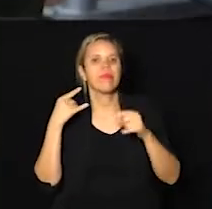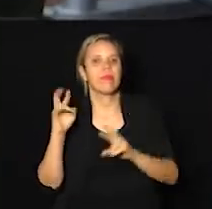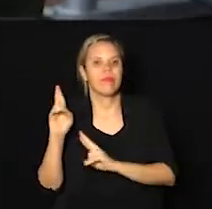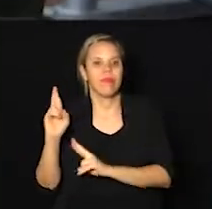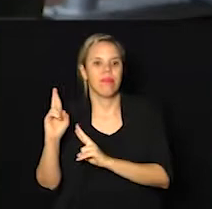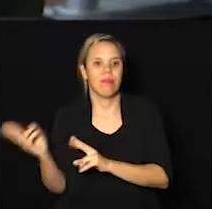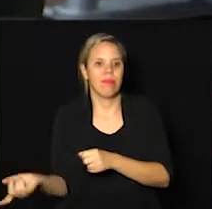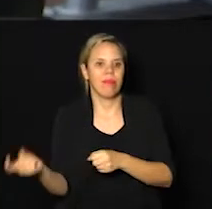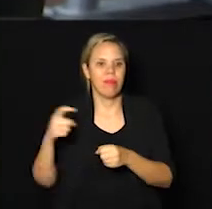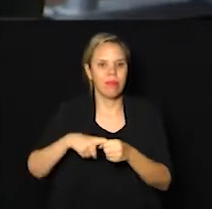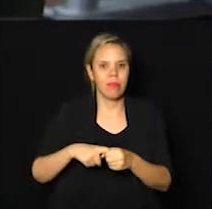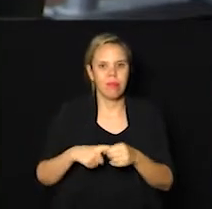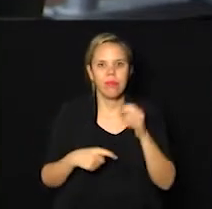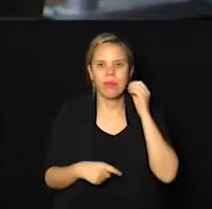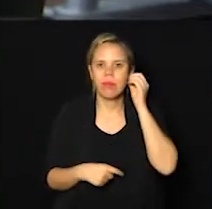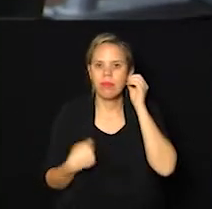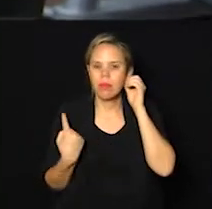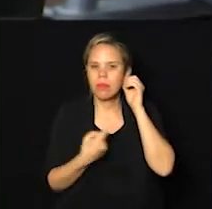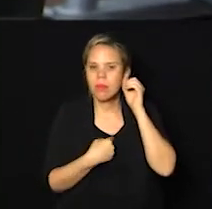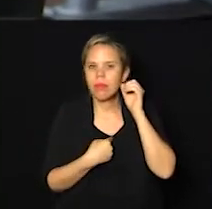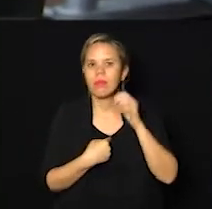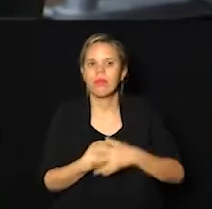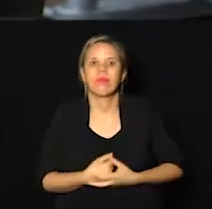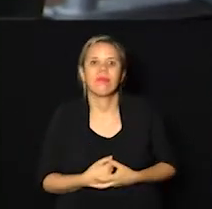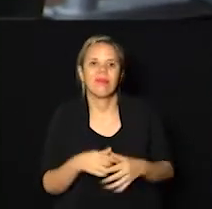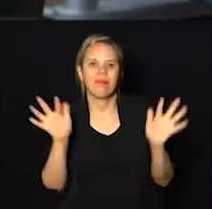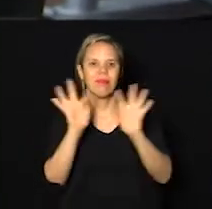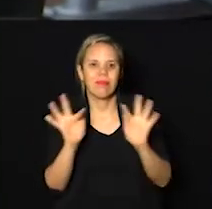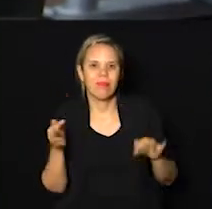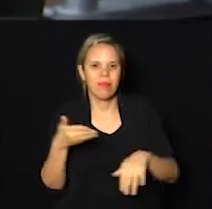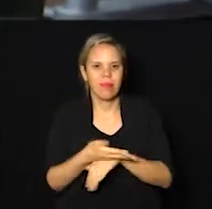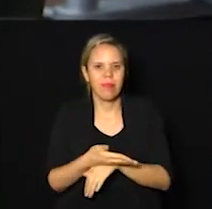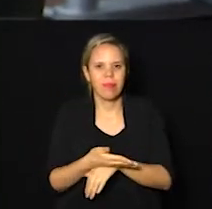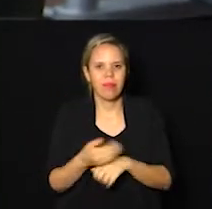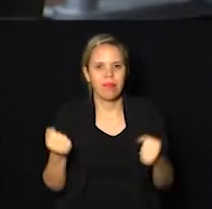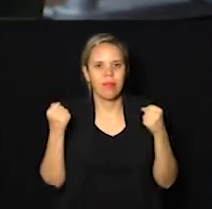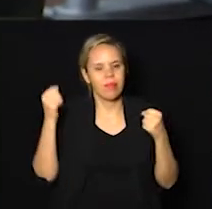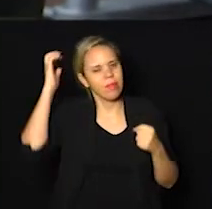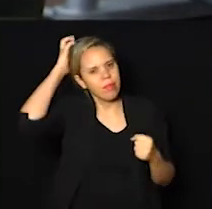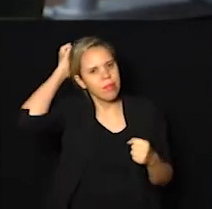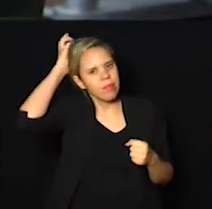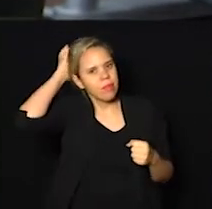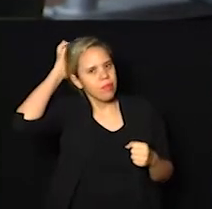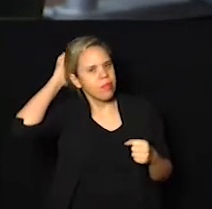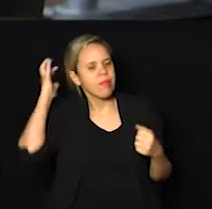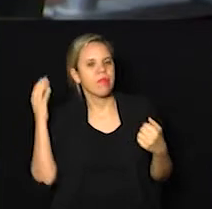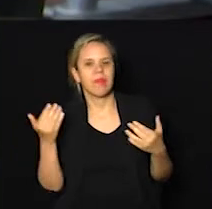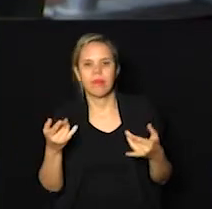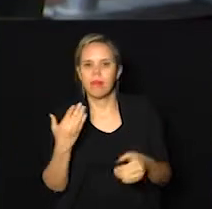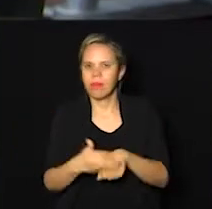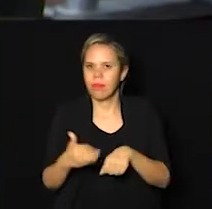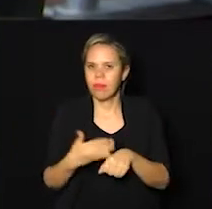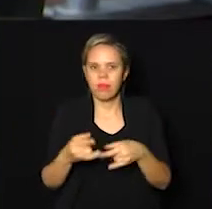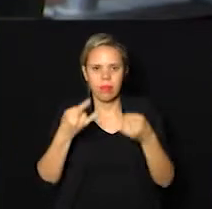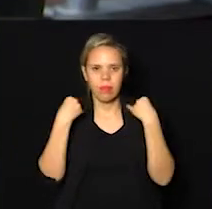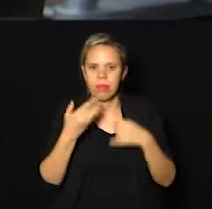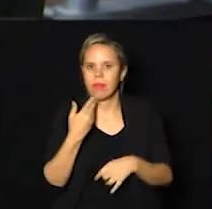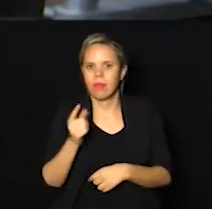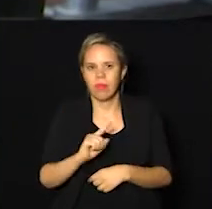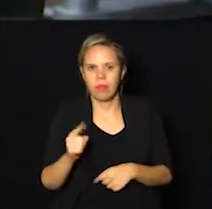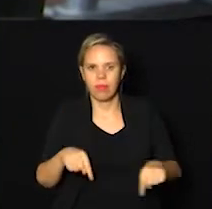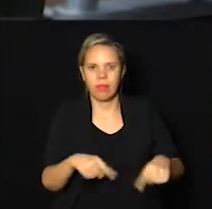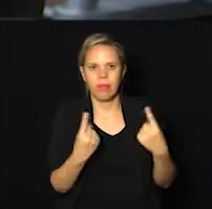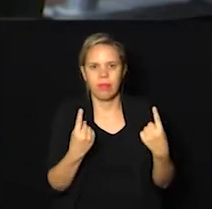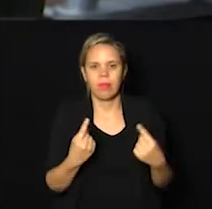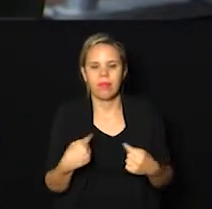tão esperançoso em voltar que a gente vem feliz para a academia. Treinar de máscara não é fácil, né?